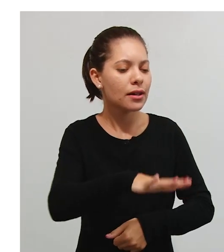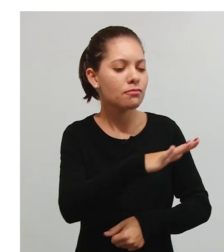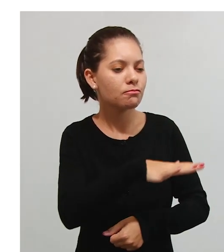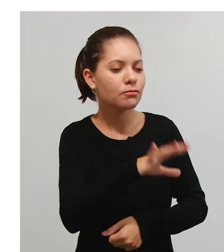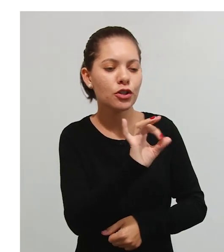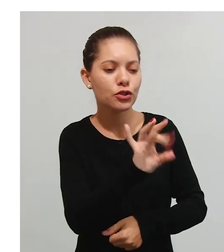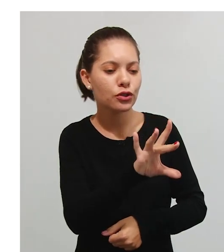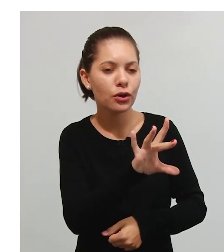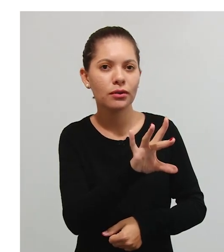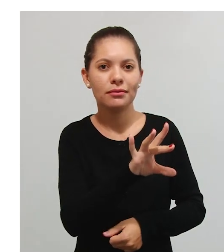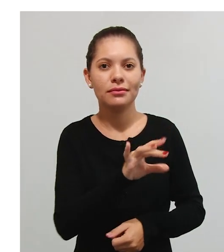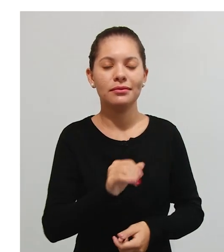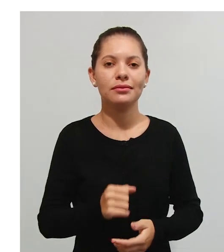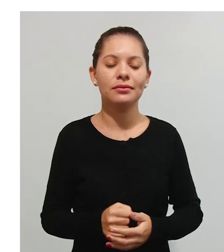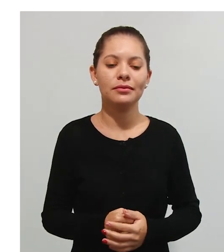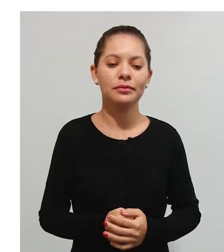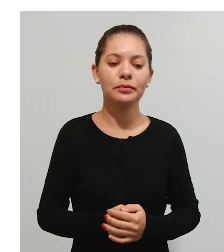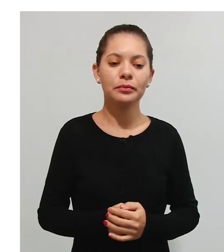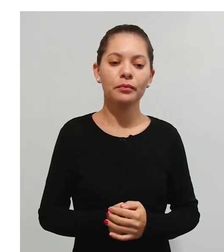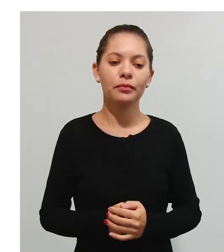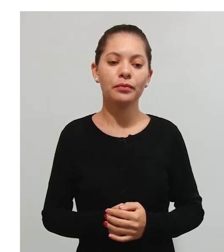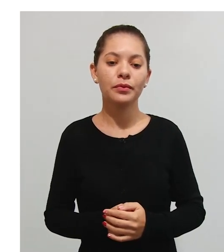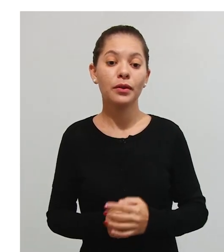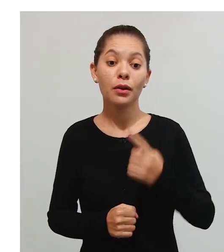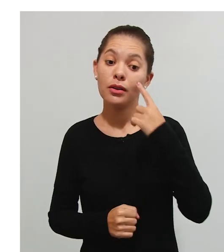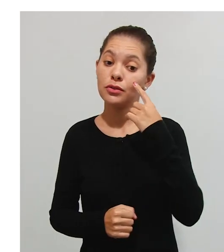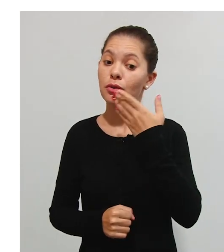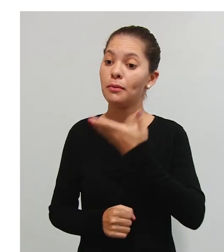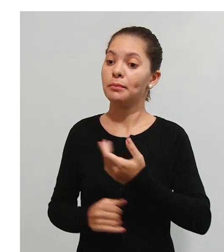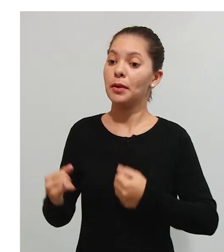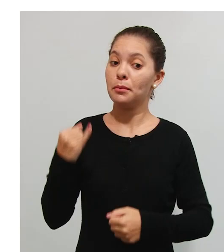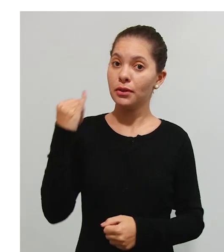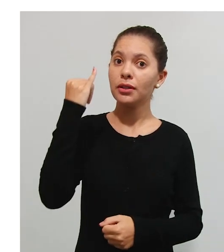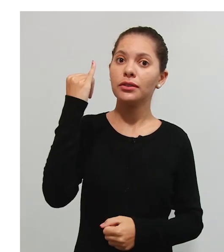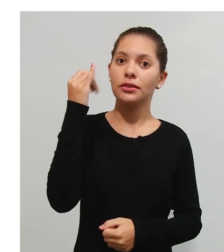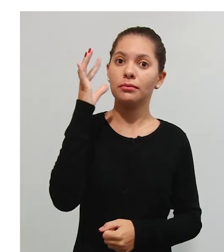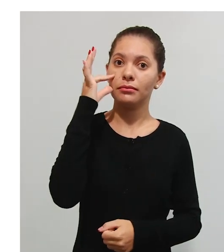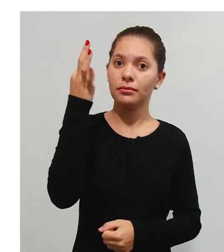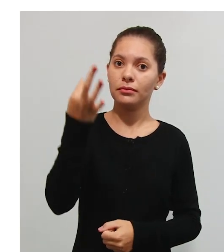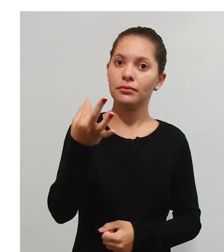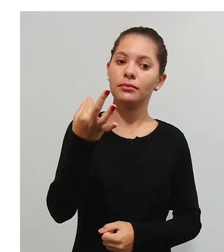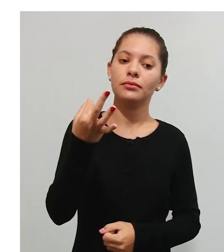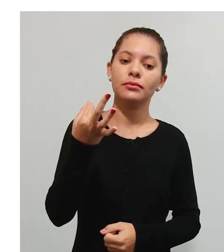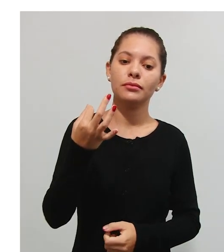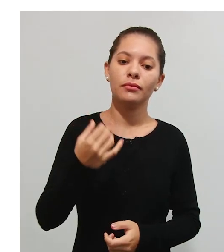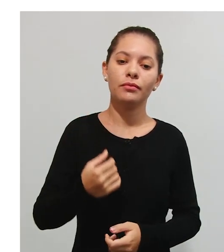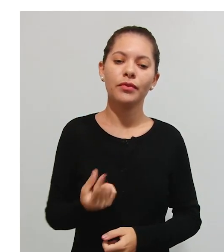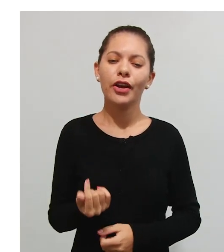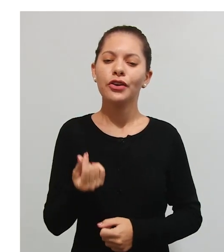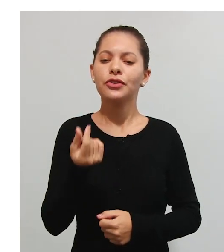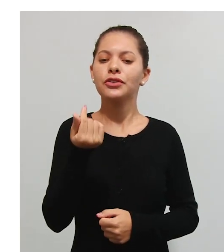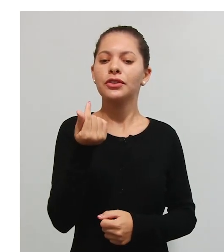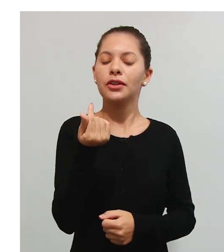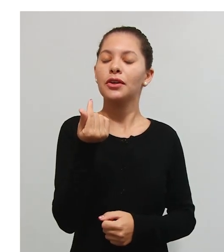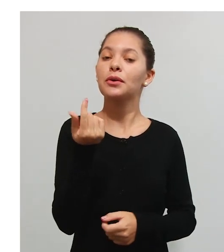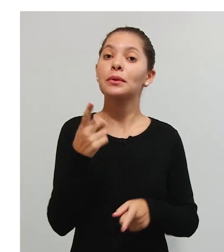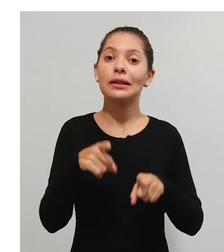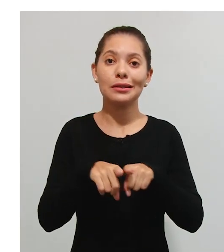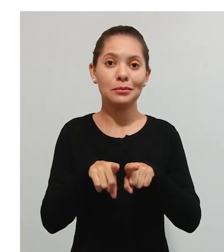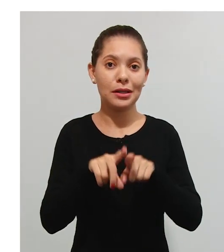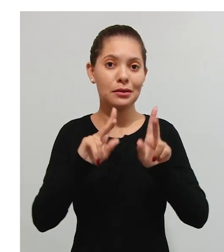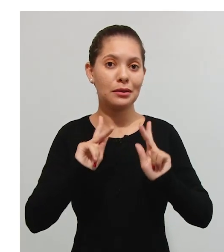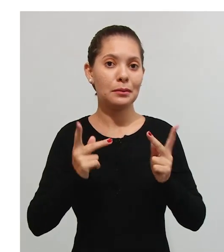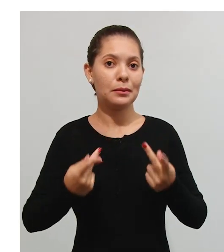área a qual ele está vinculado. Olha só outra coisa importante, a alocação de recursos financeiros